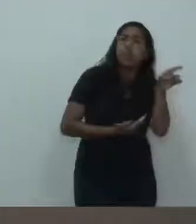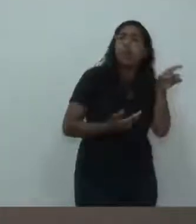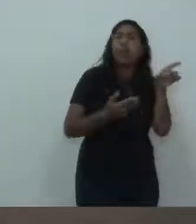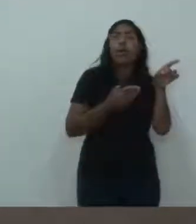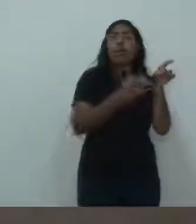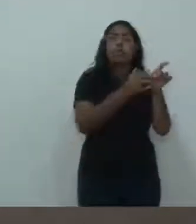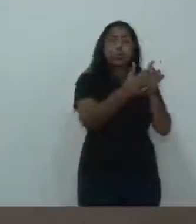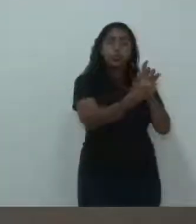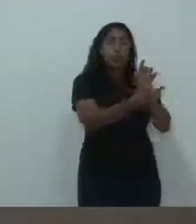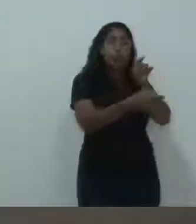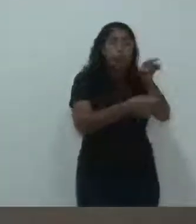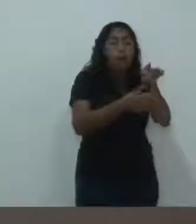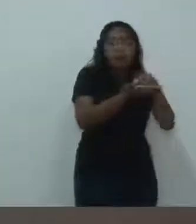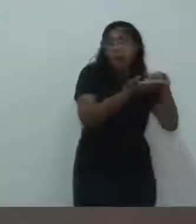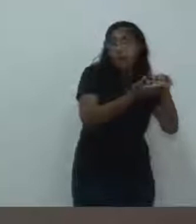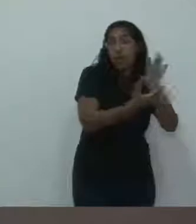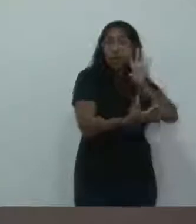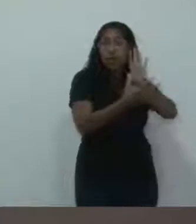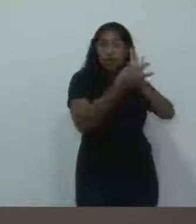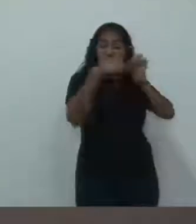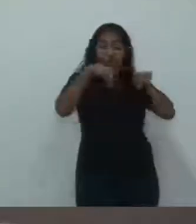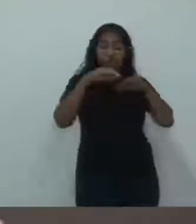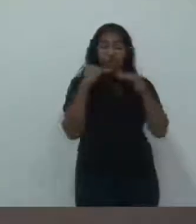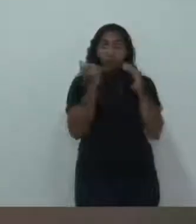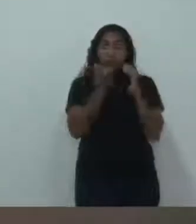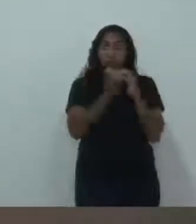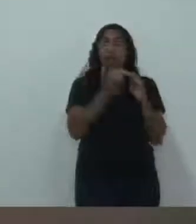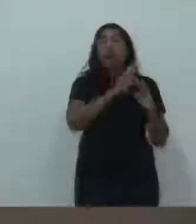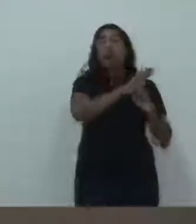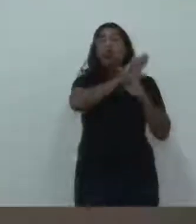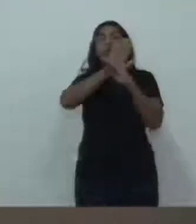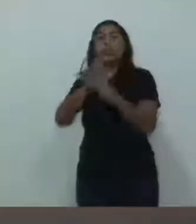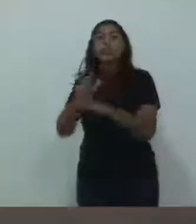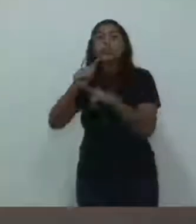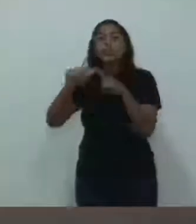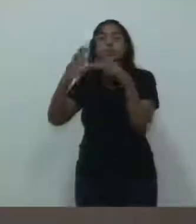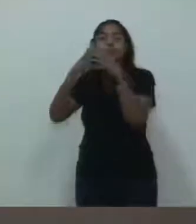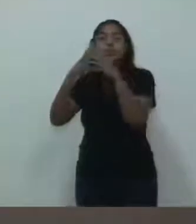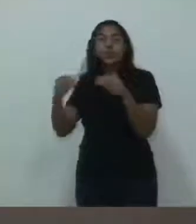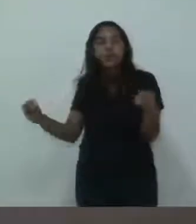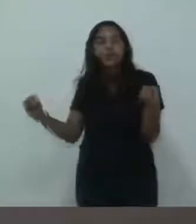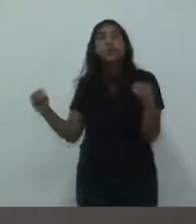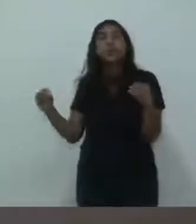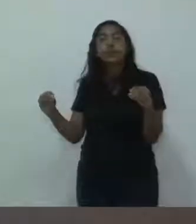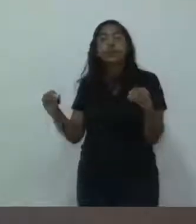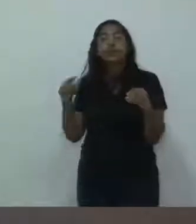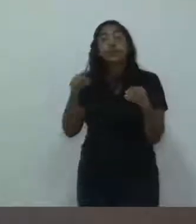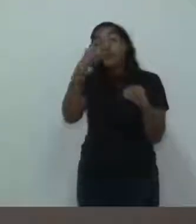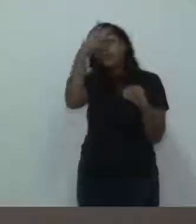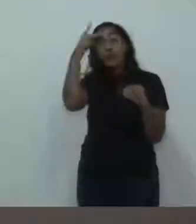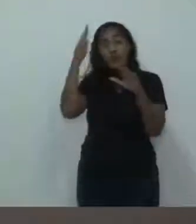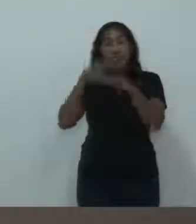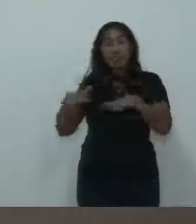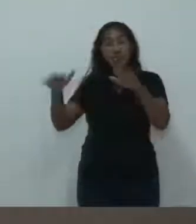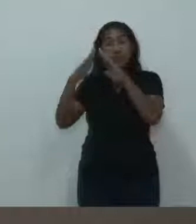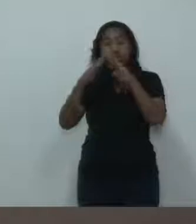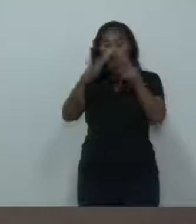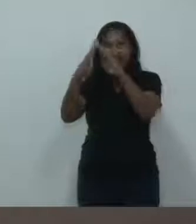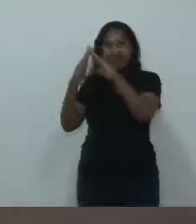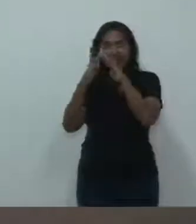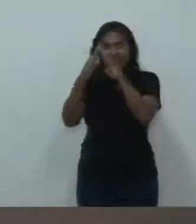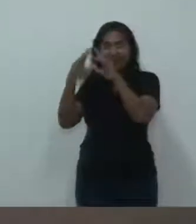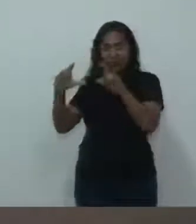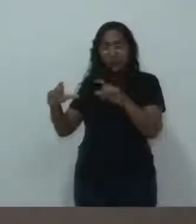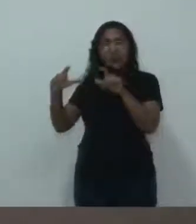que a demanda seja, de fato, corrigida. E o que é uma demanda corrigida? Para quem vive ali no Vida Nova e Altos